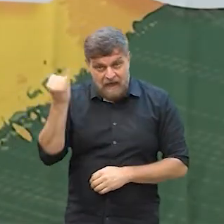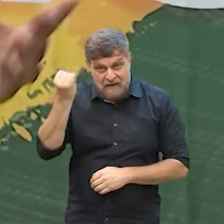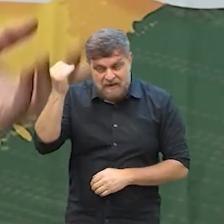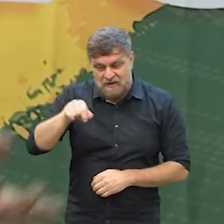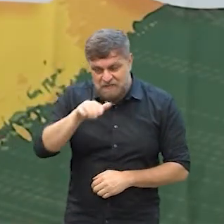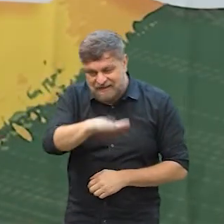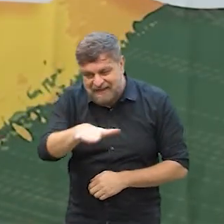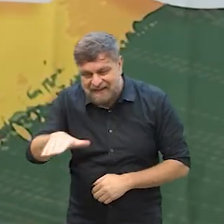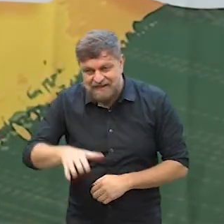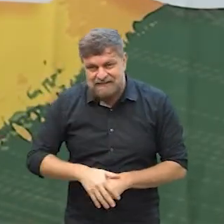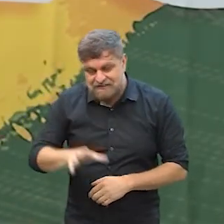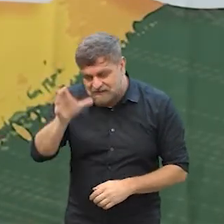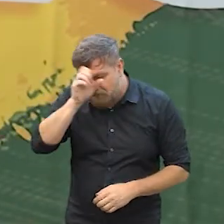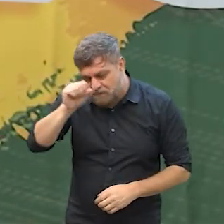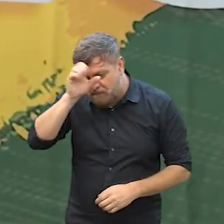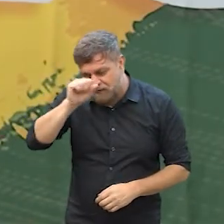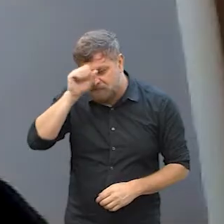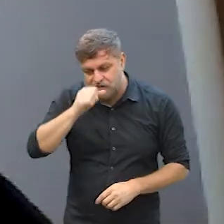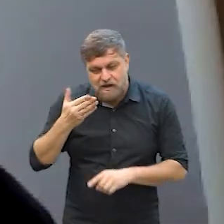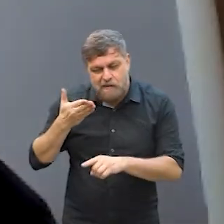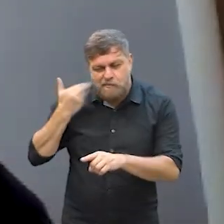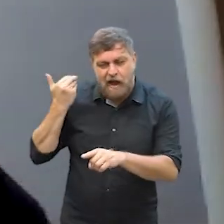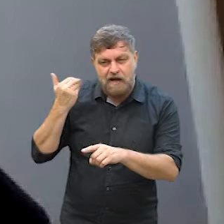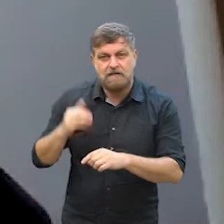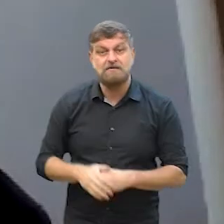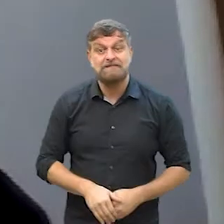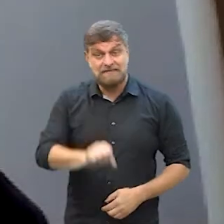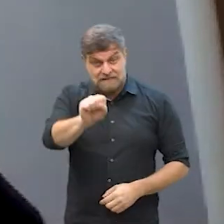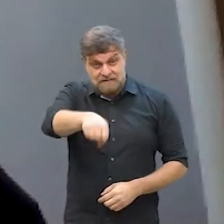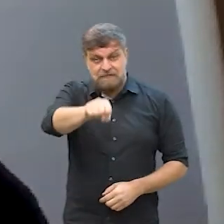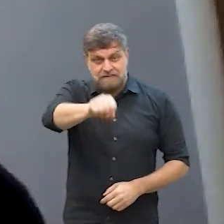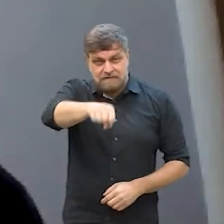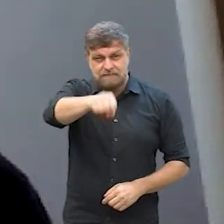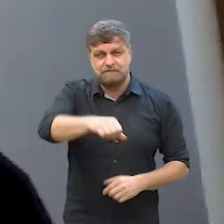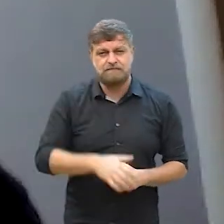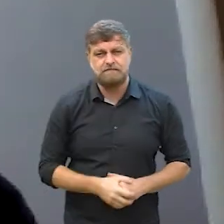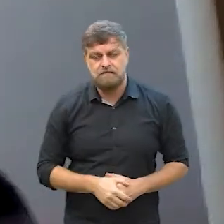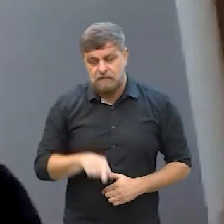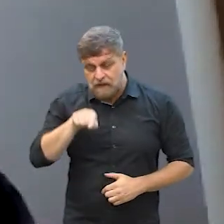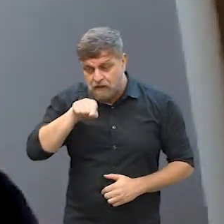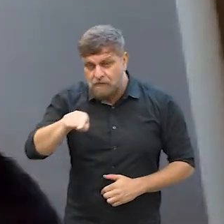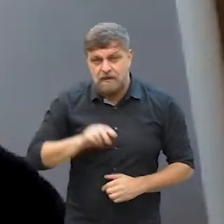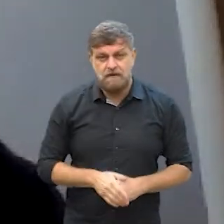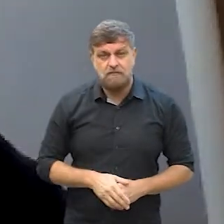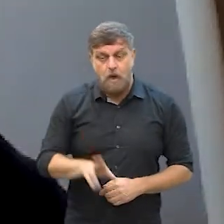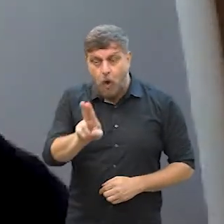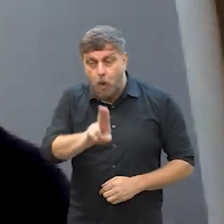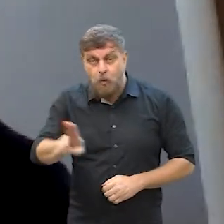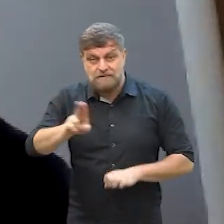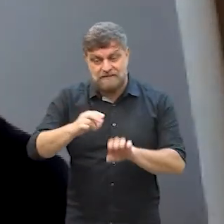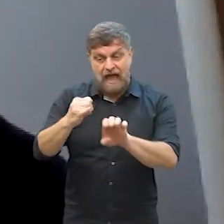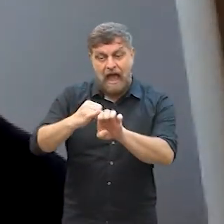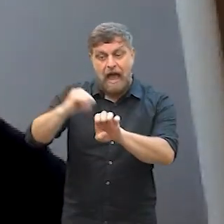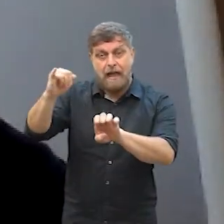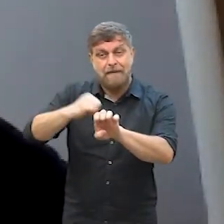de mercado para a criançada, né? Sim, sim. E como eles podem usar o